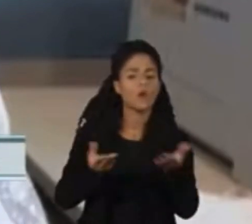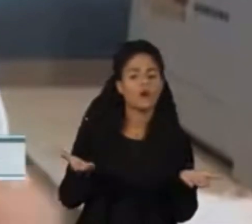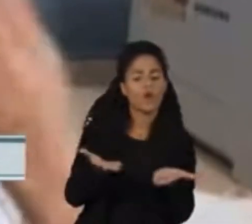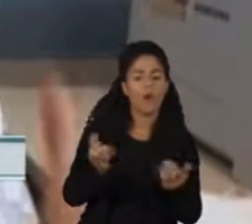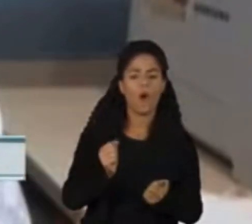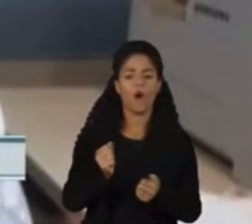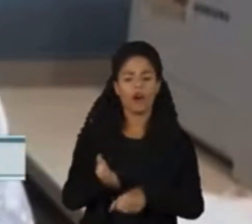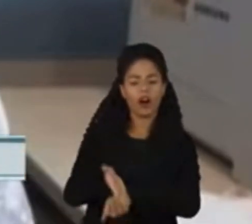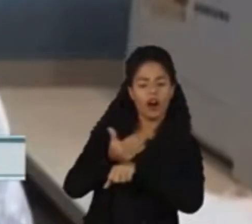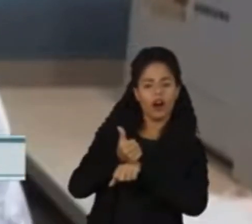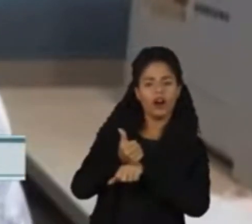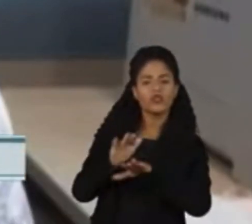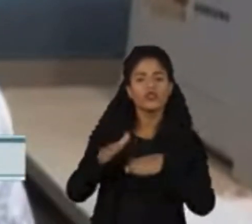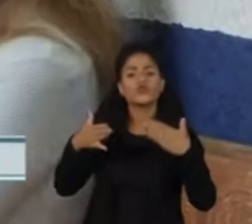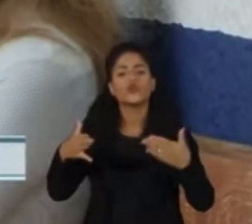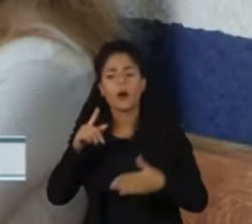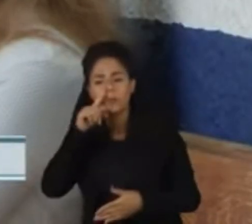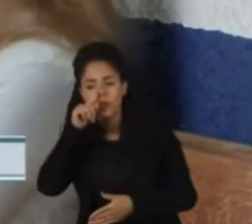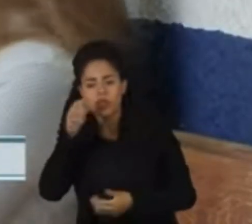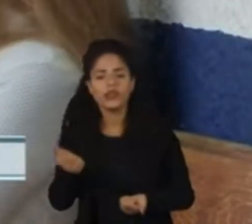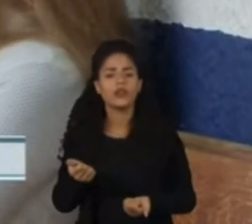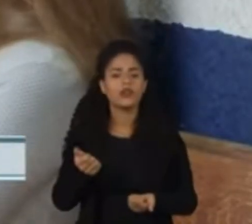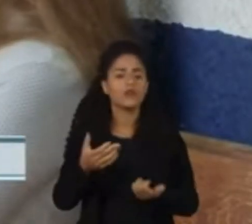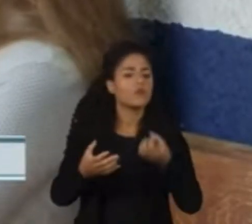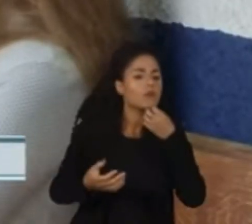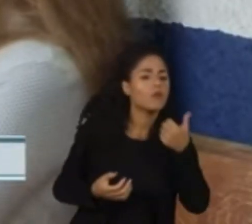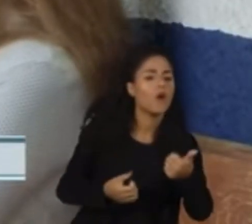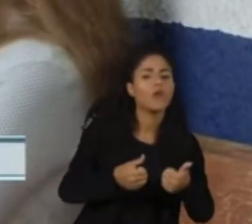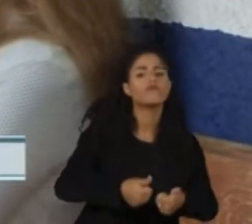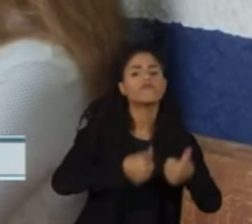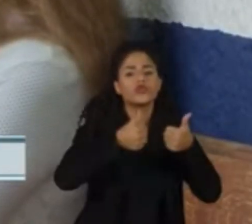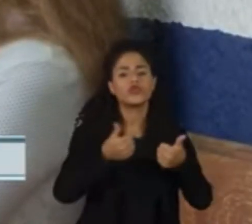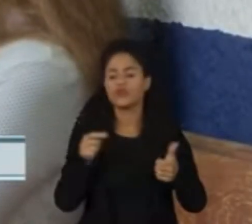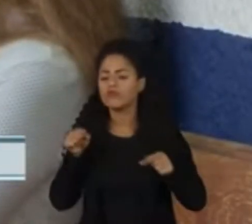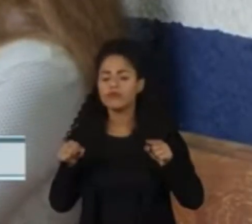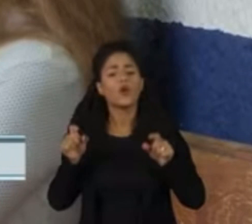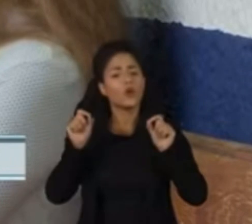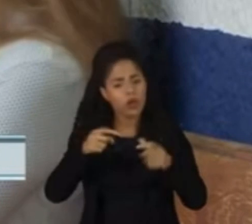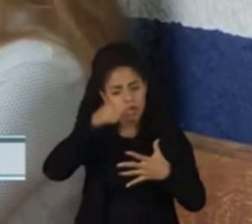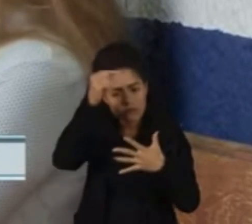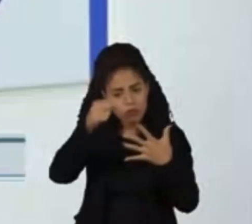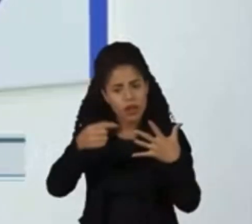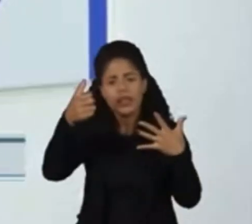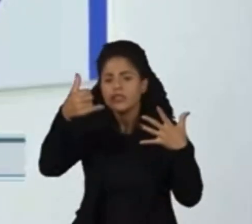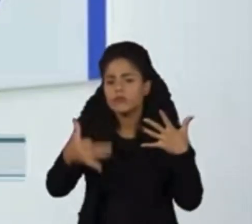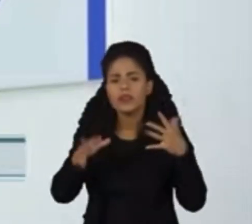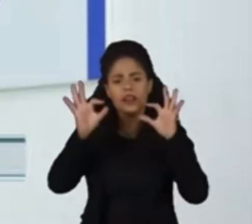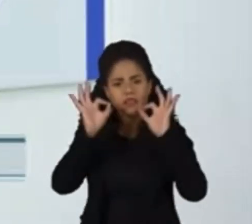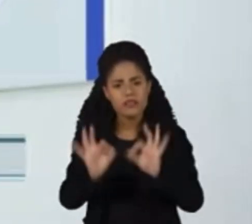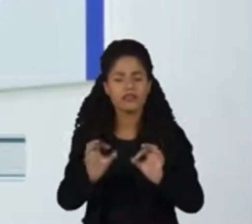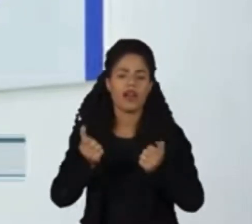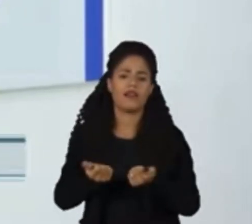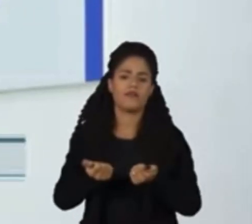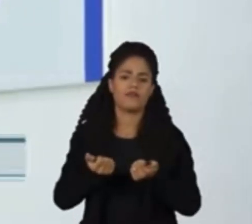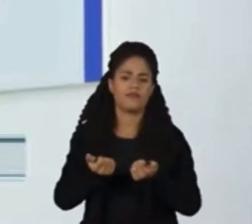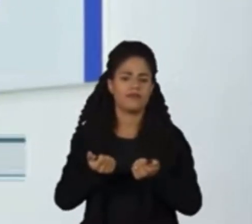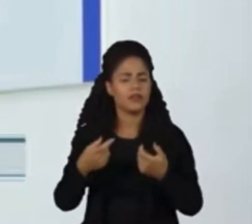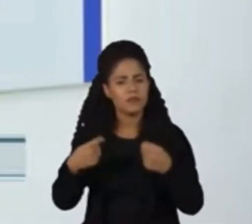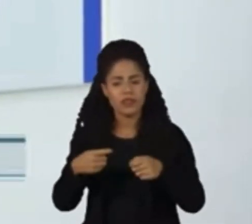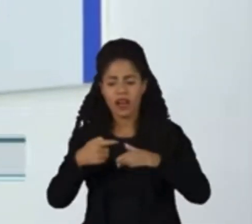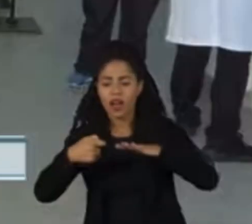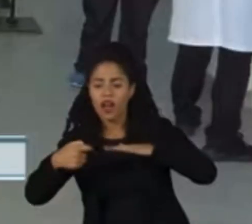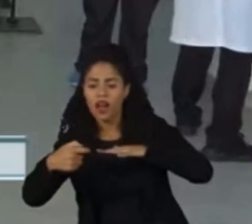qual o risco para a população Além disso ampliar né as campanhas ampliação de propagandas ampliação de